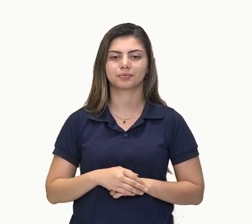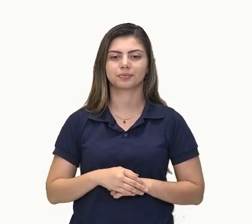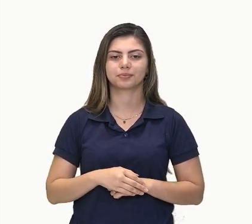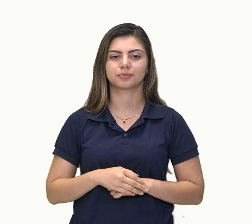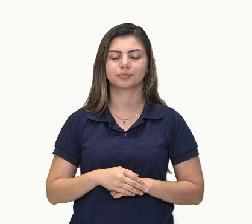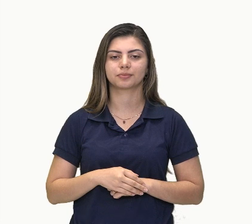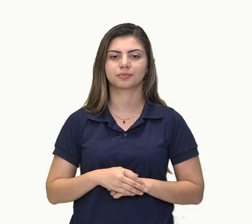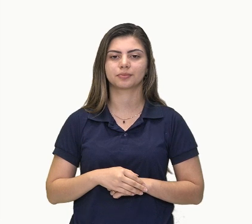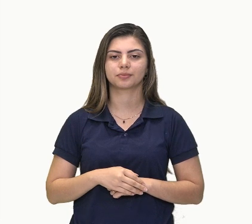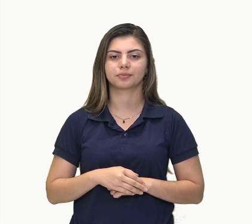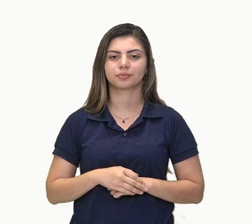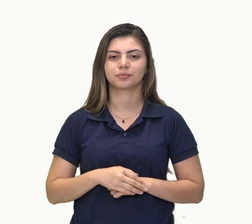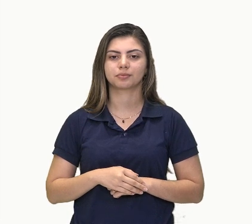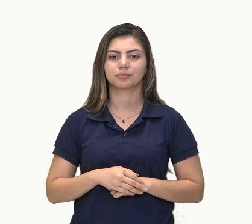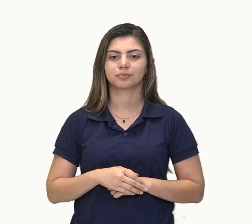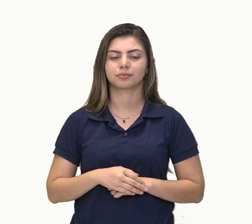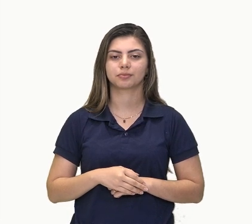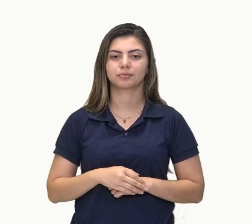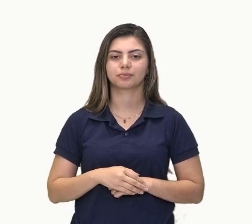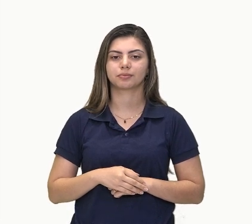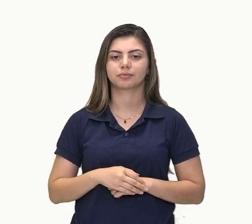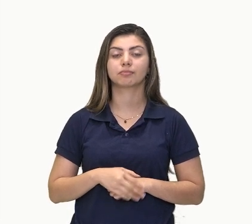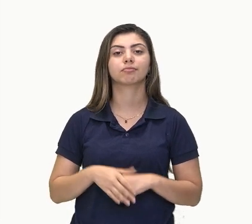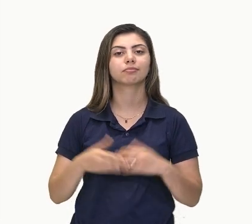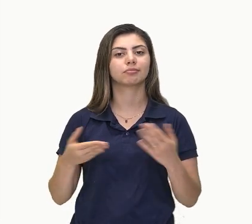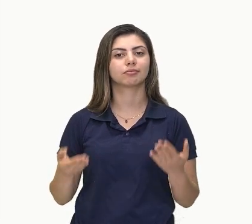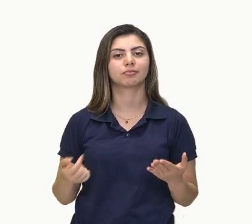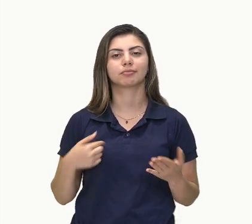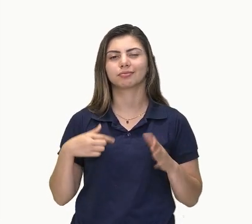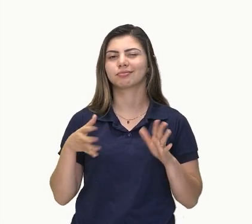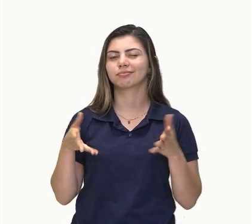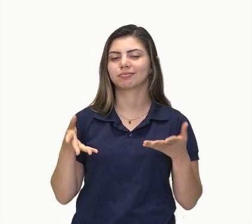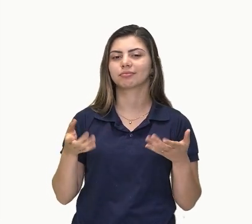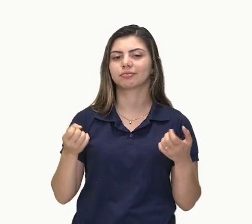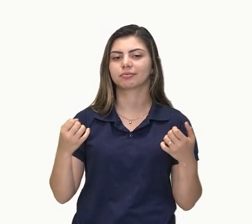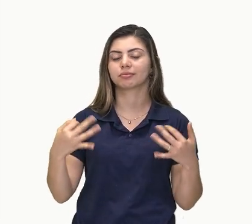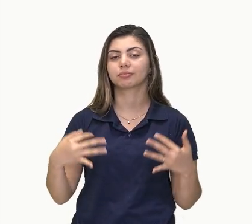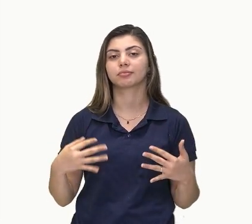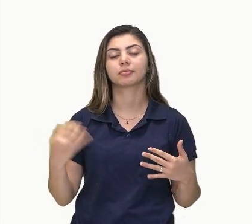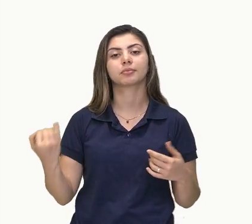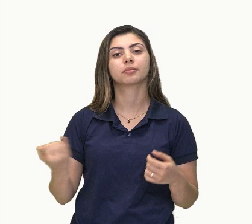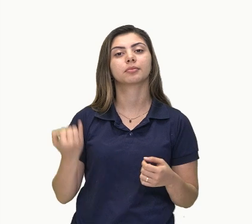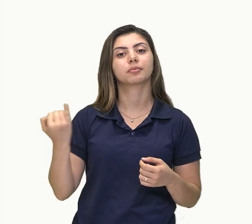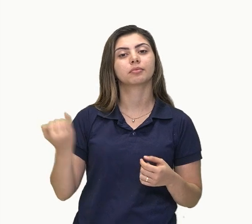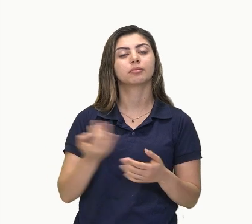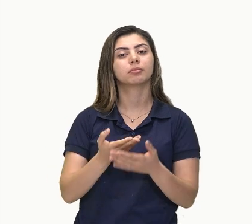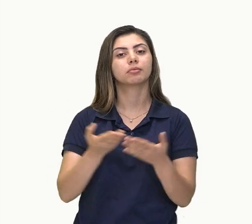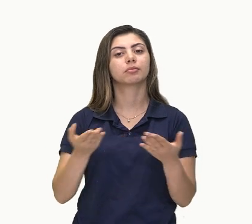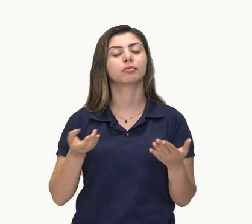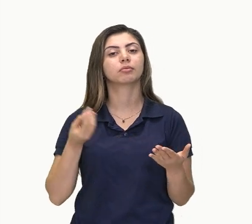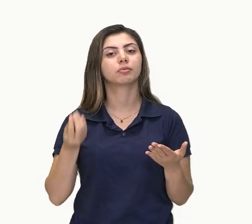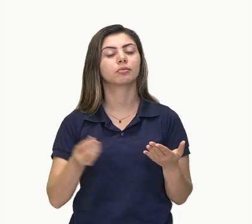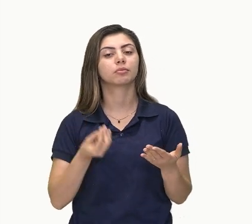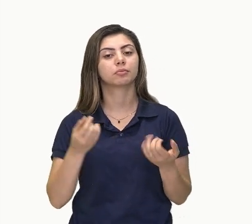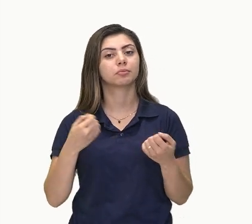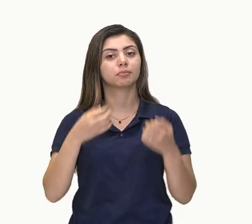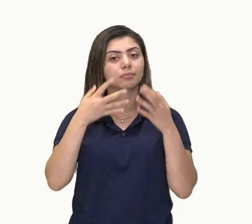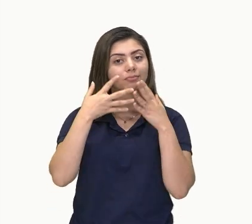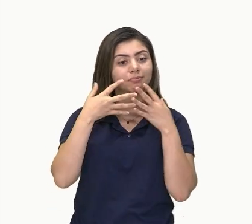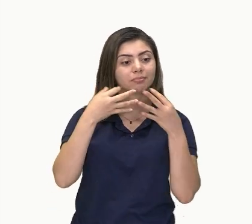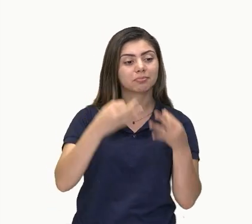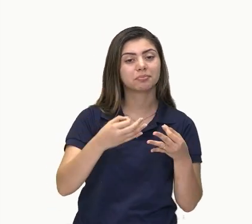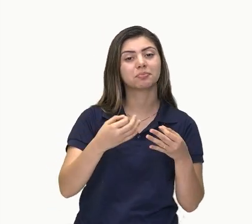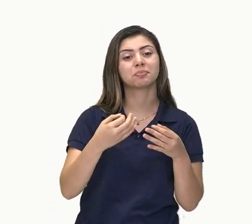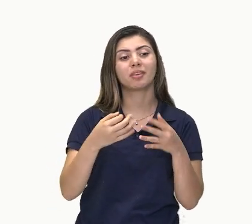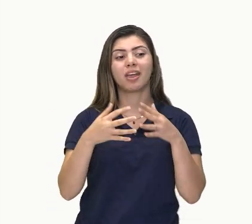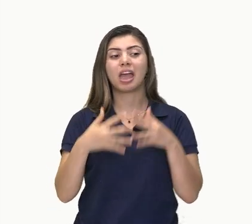teremos o seguinte. Como eu acabei de falar, é muito importante você ter atenção para não